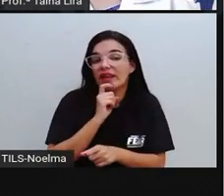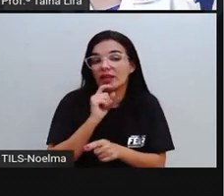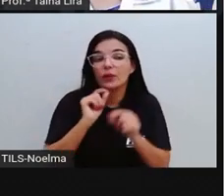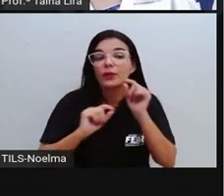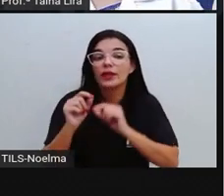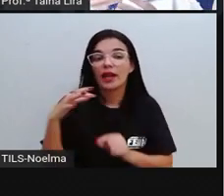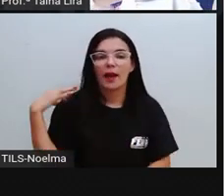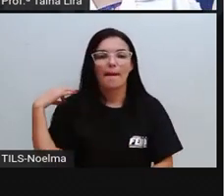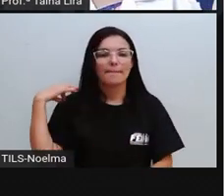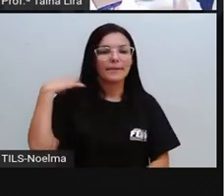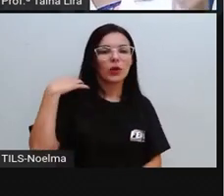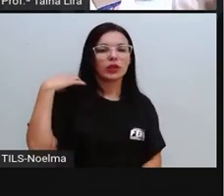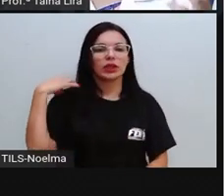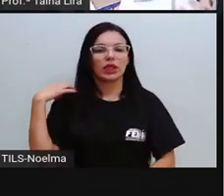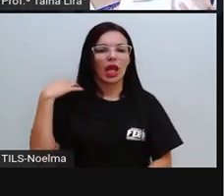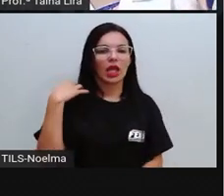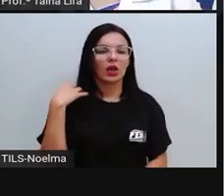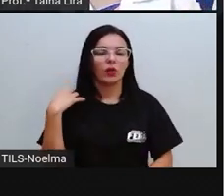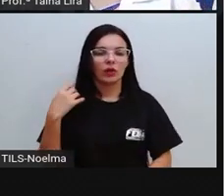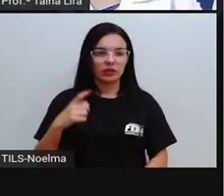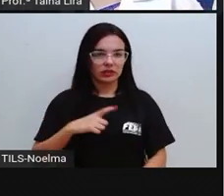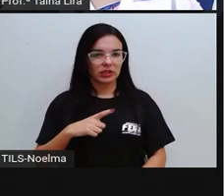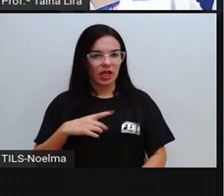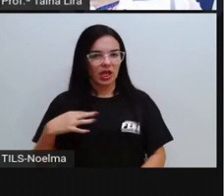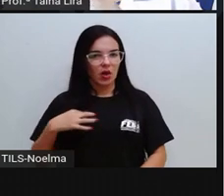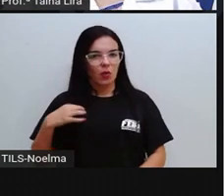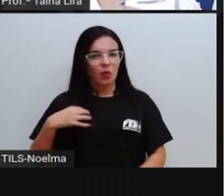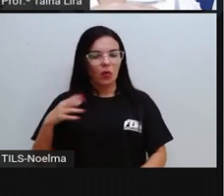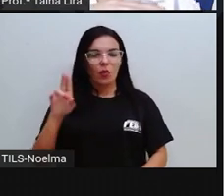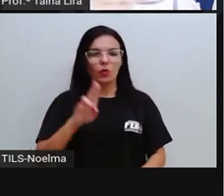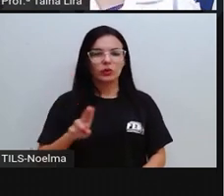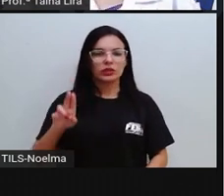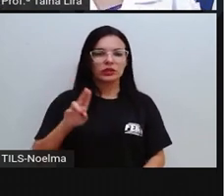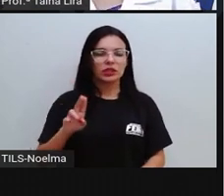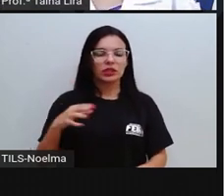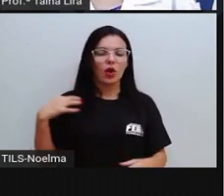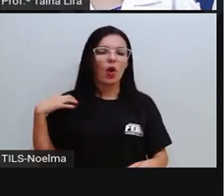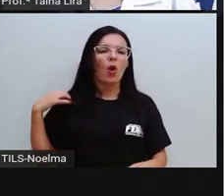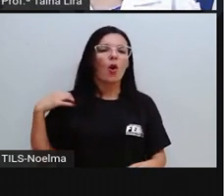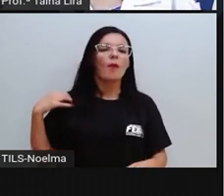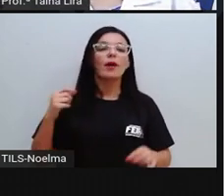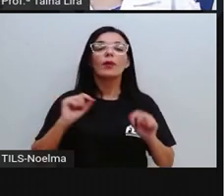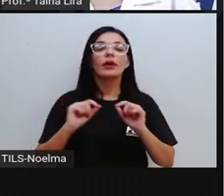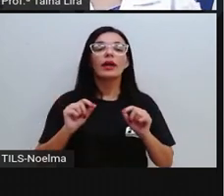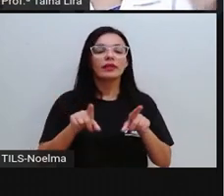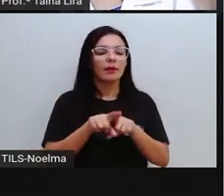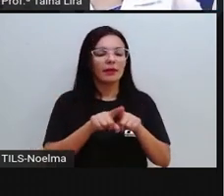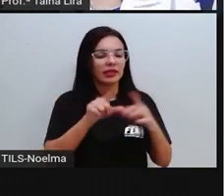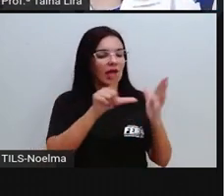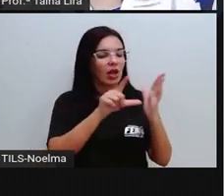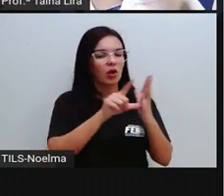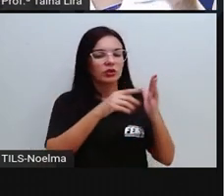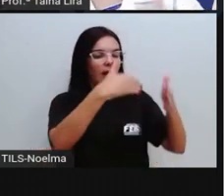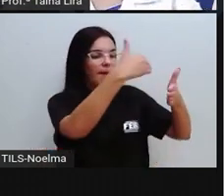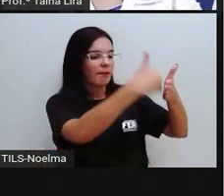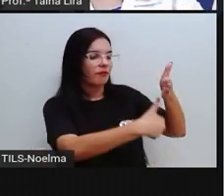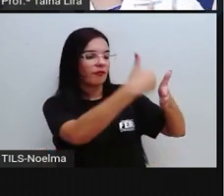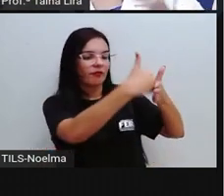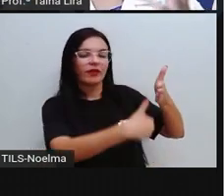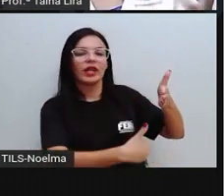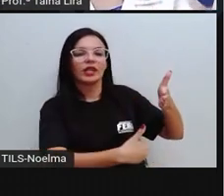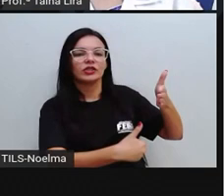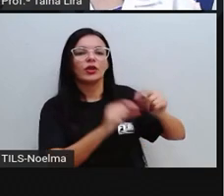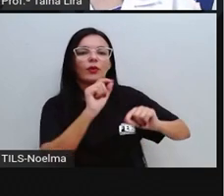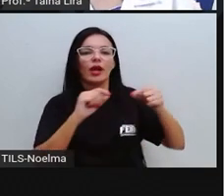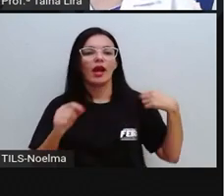as roupas, não são roupas mais escuras. Até quando a gente passa na rua que vê as vitrines, a gente não vê ali